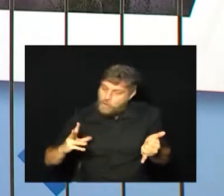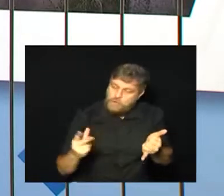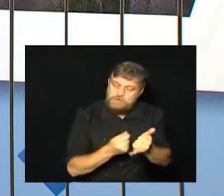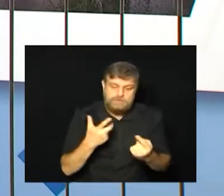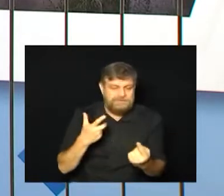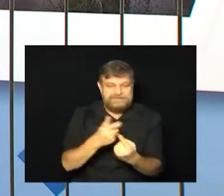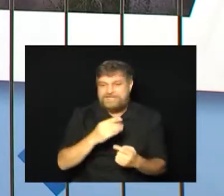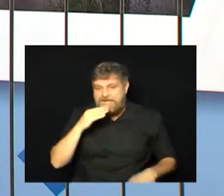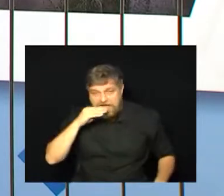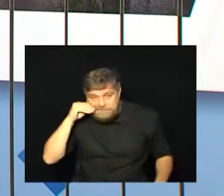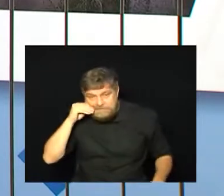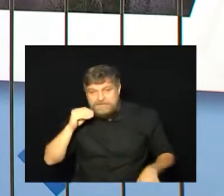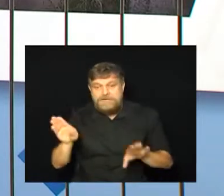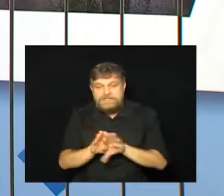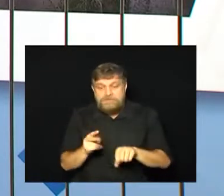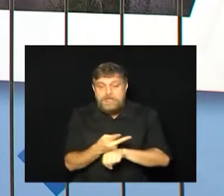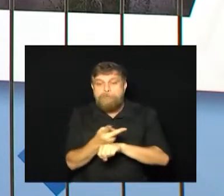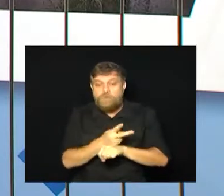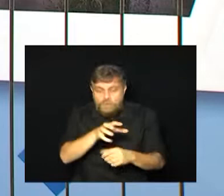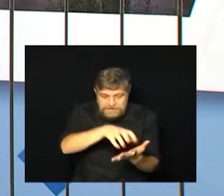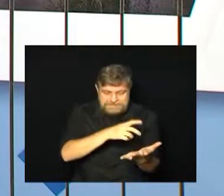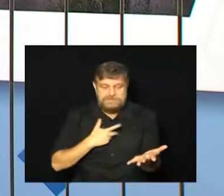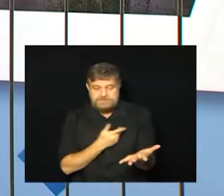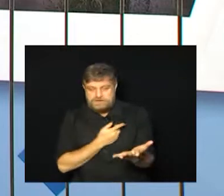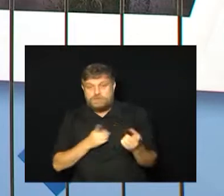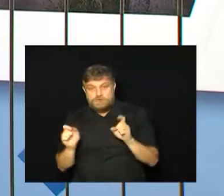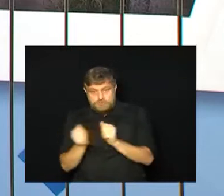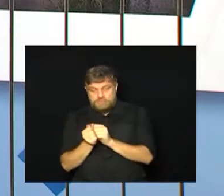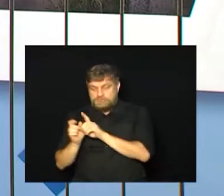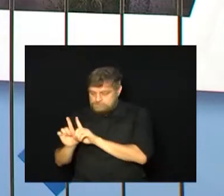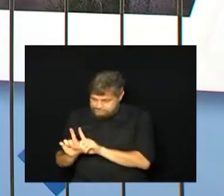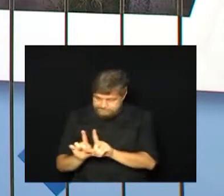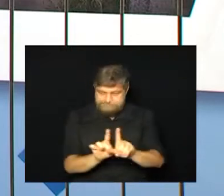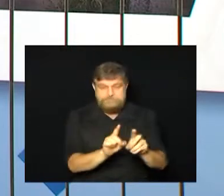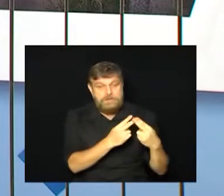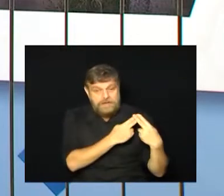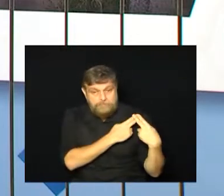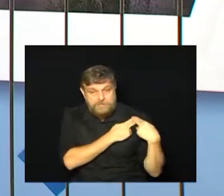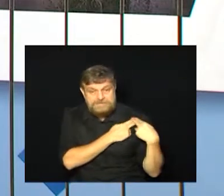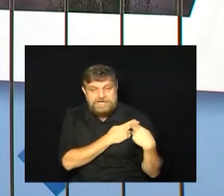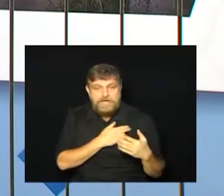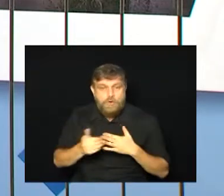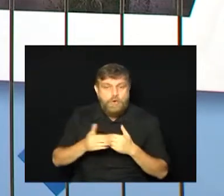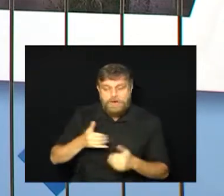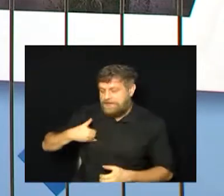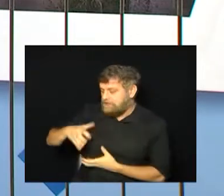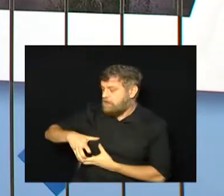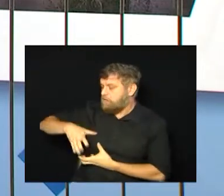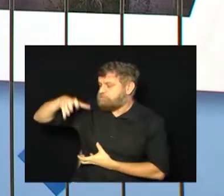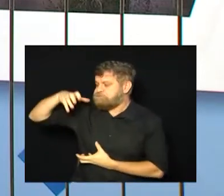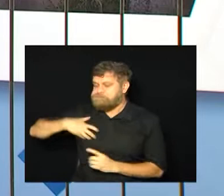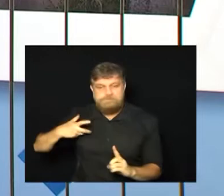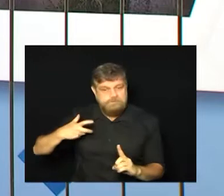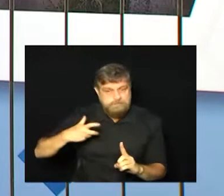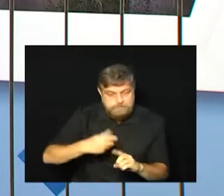Os adolescentes devem também procurar um posto de saúde, acompanhado aí do responsável. E os idosos, qualquer idade, tá